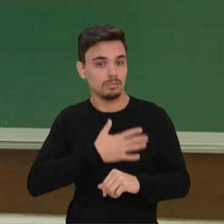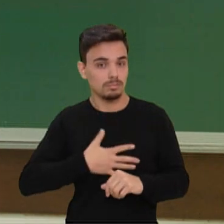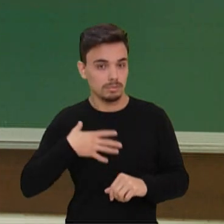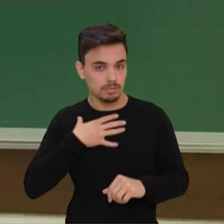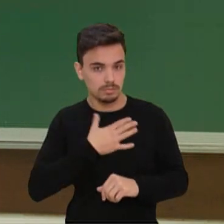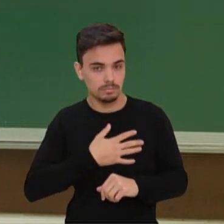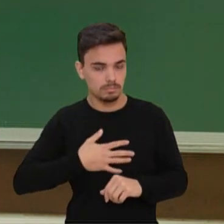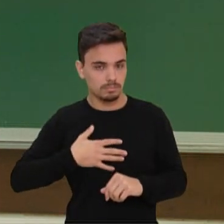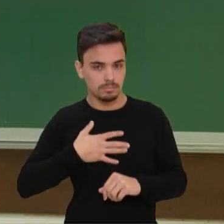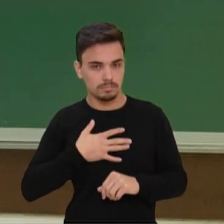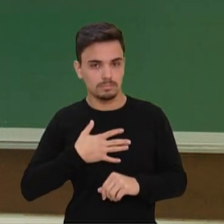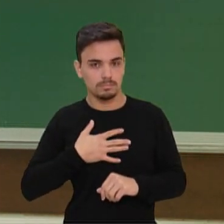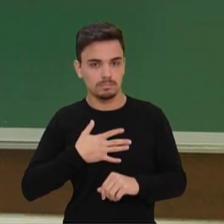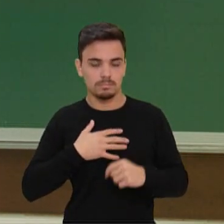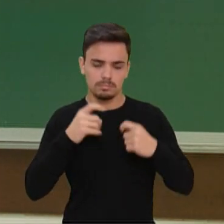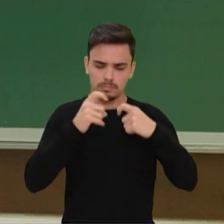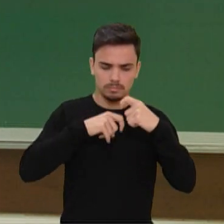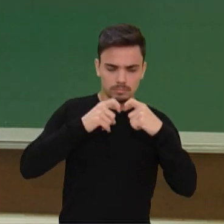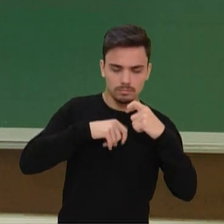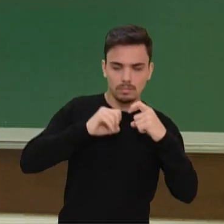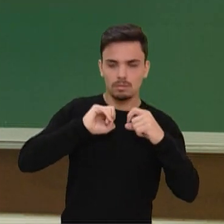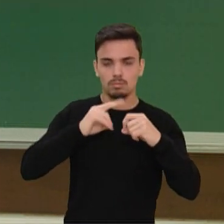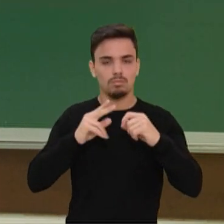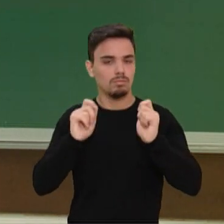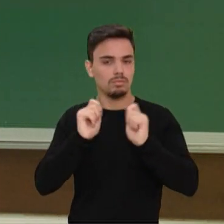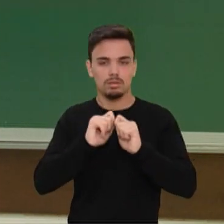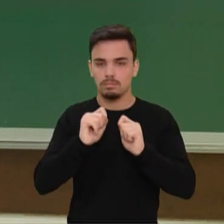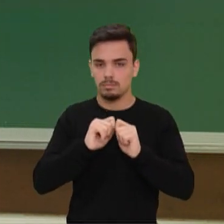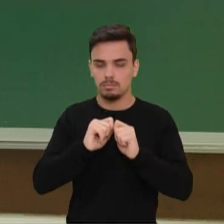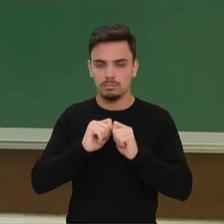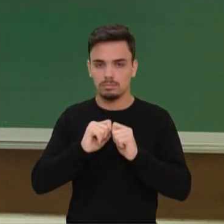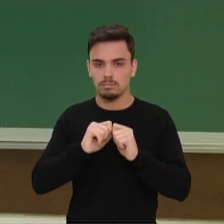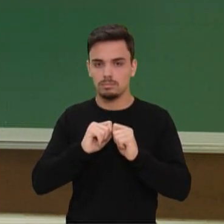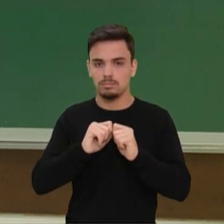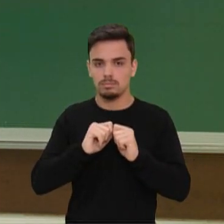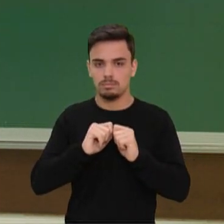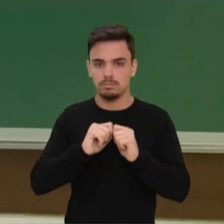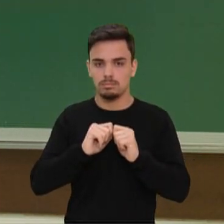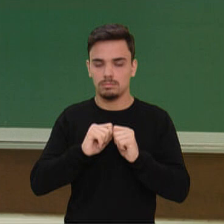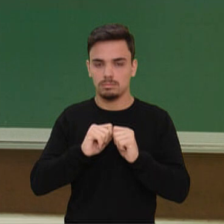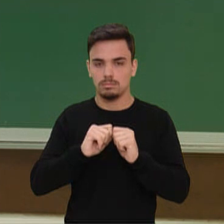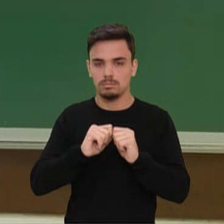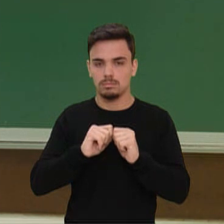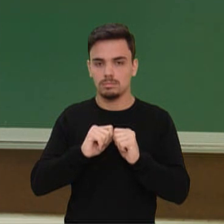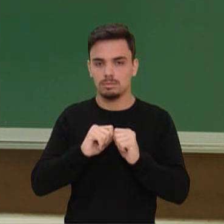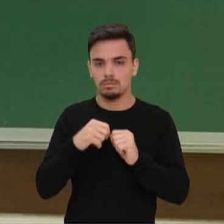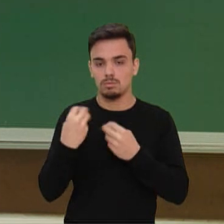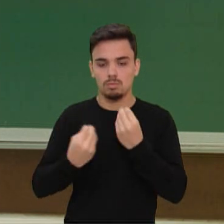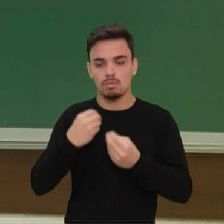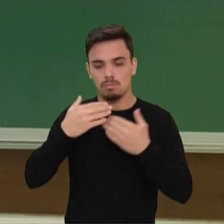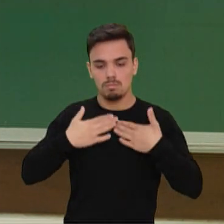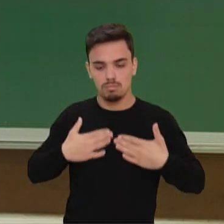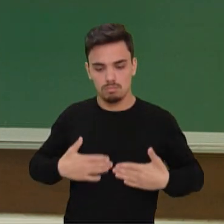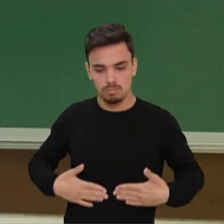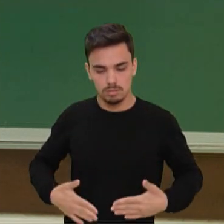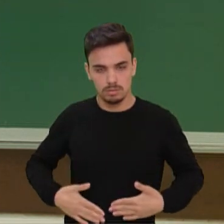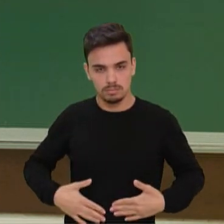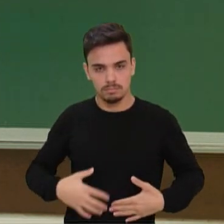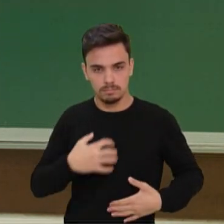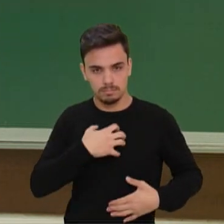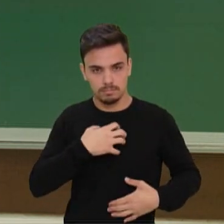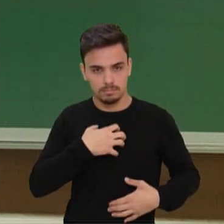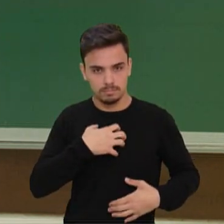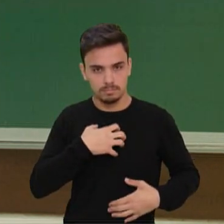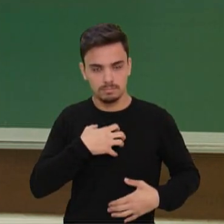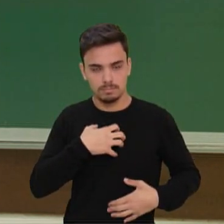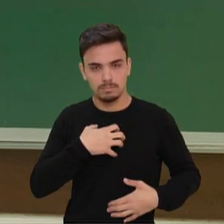prazer da sexualidade, ele não pode acontecer da maneira com que o nosso corpo demanda, por causa